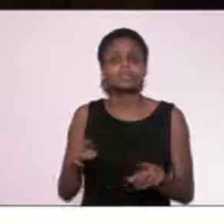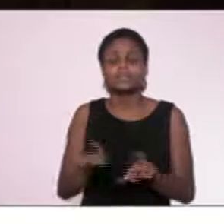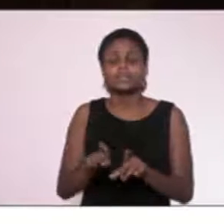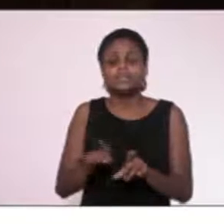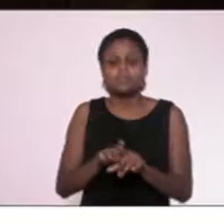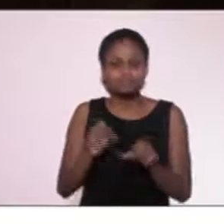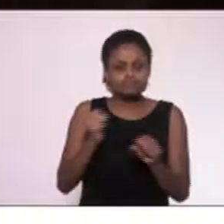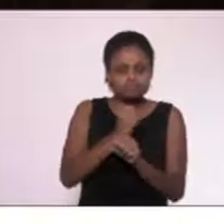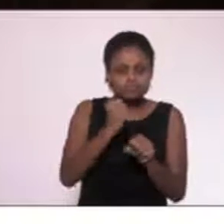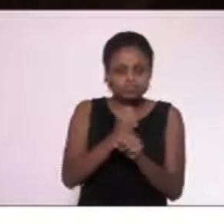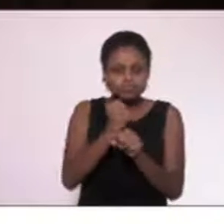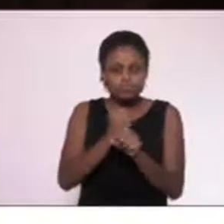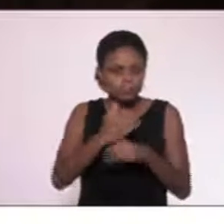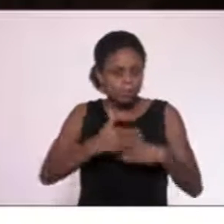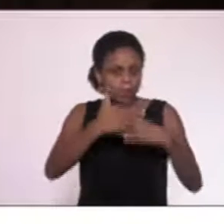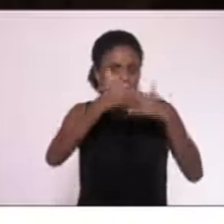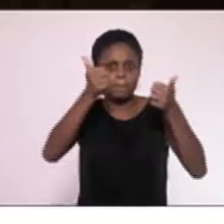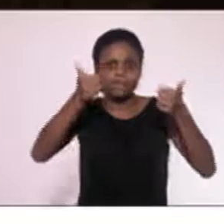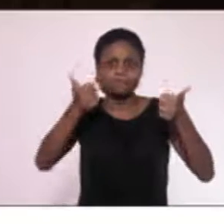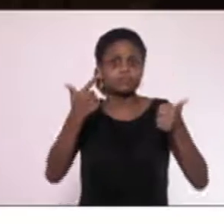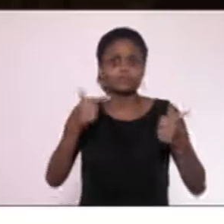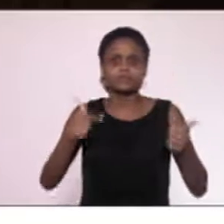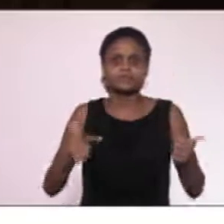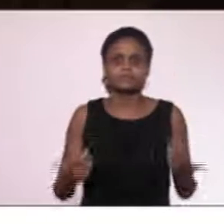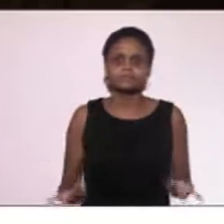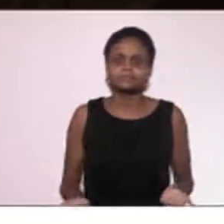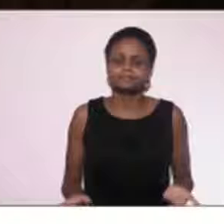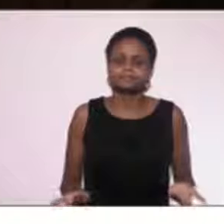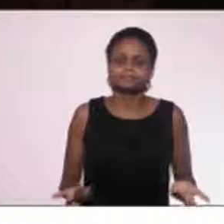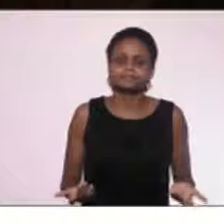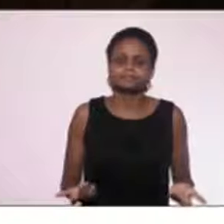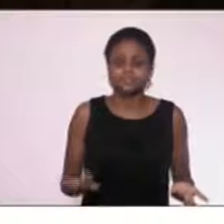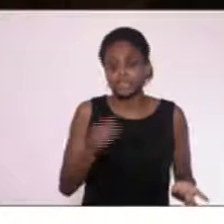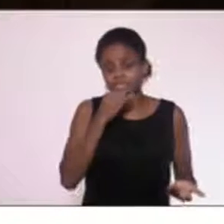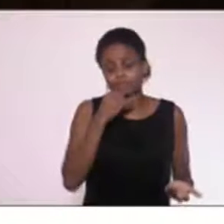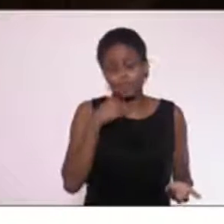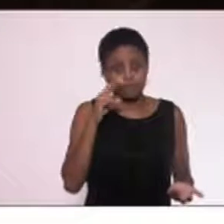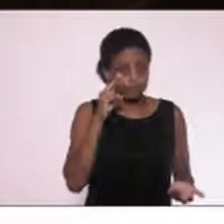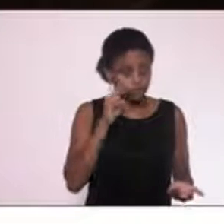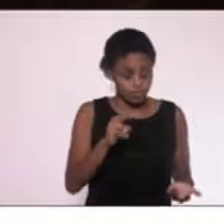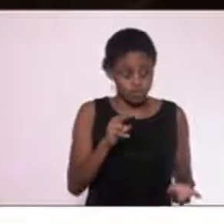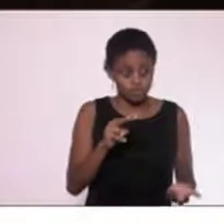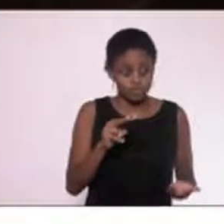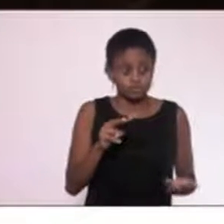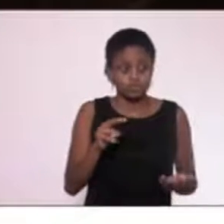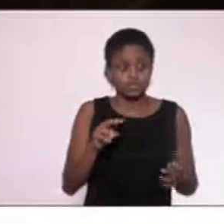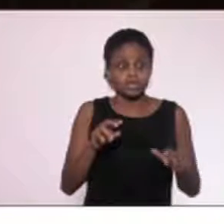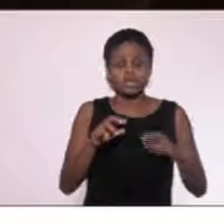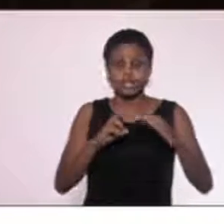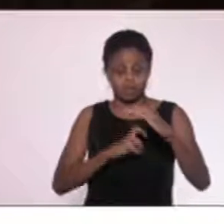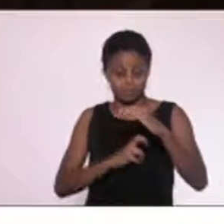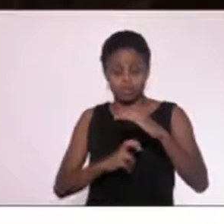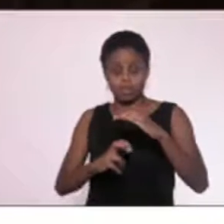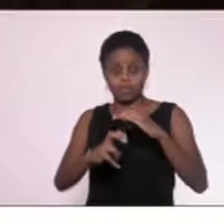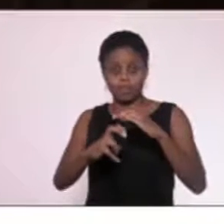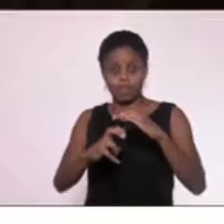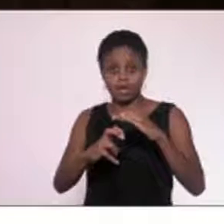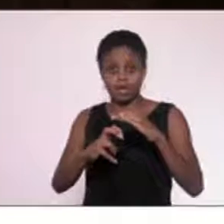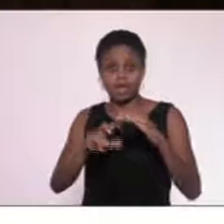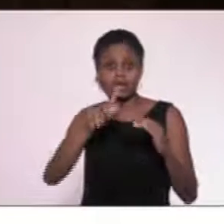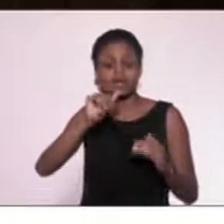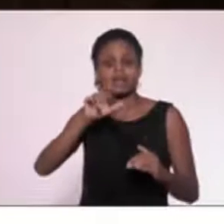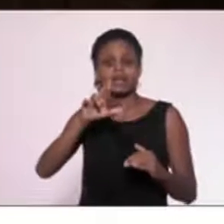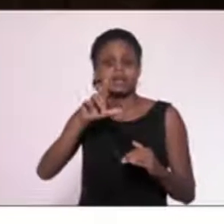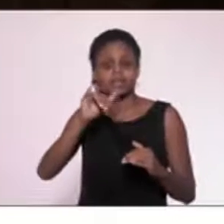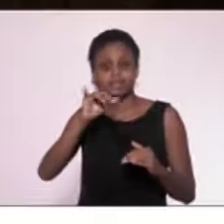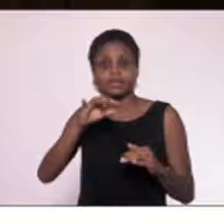recuperação estrutural. Eu, por exemplo, verifico que a galeria do túnel Rebouças,